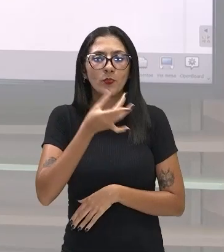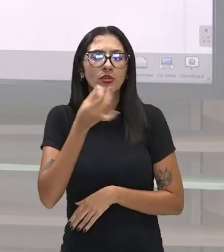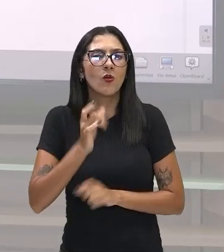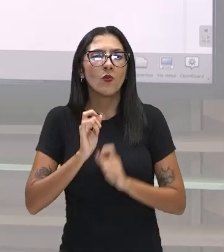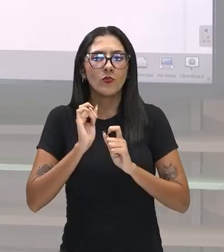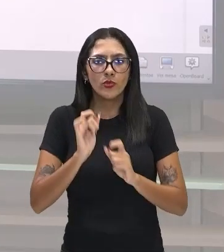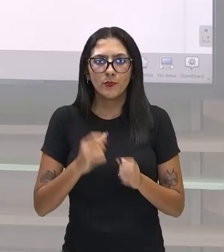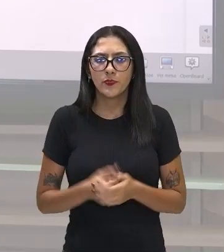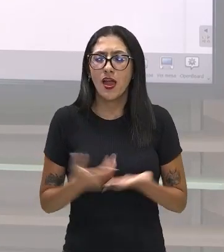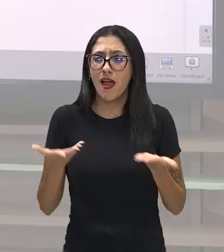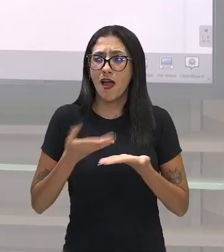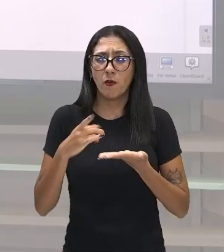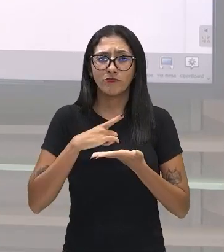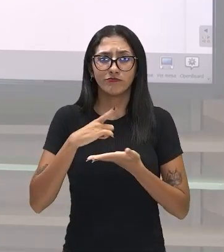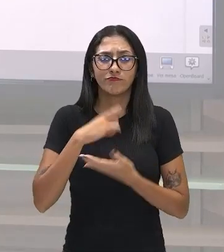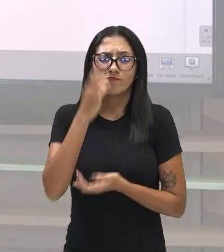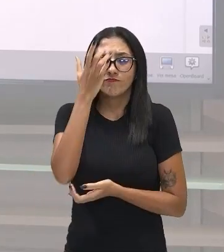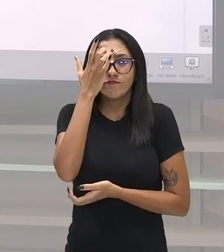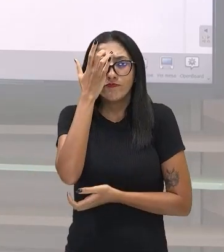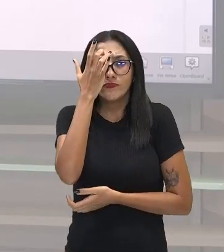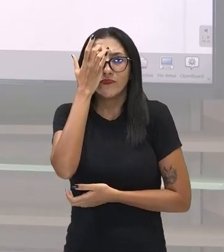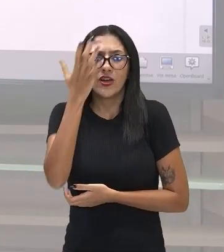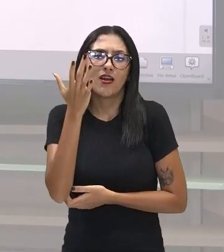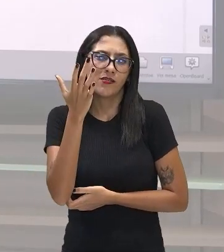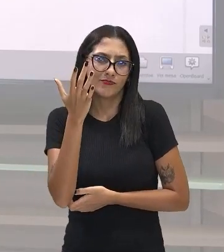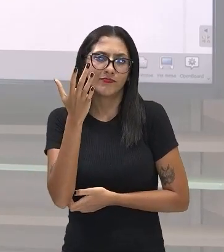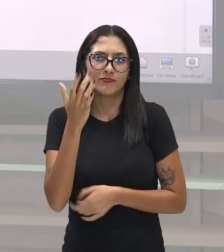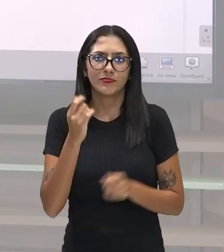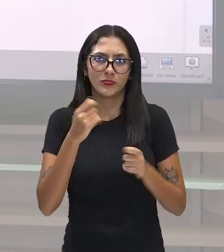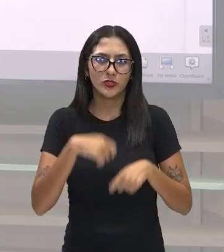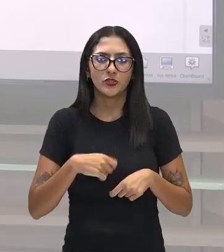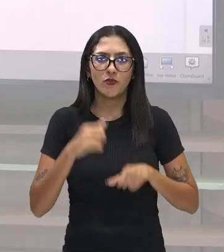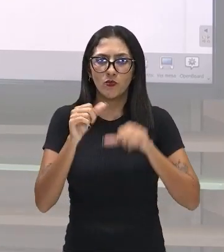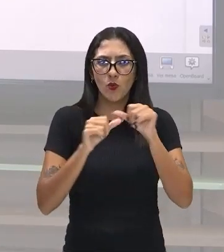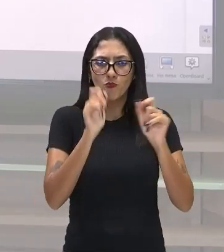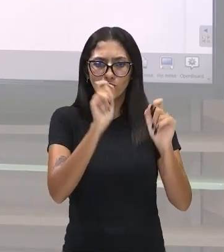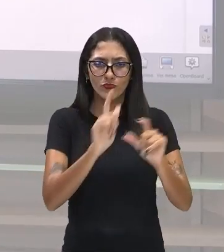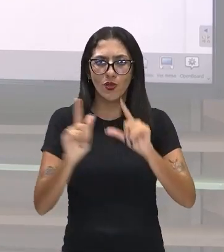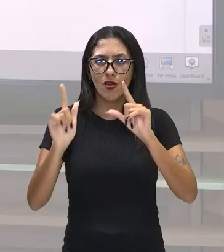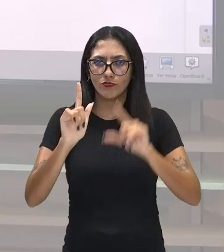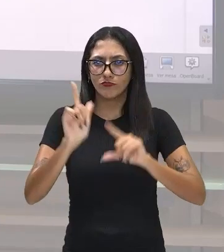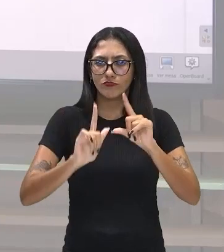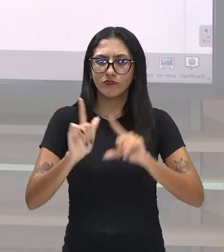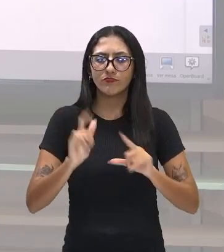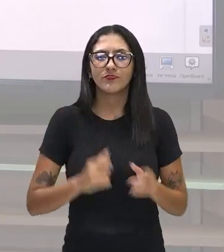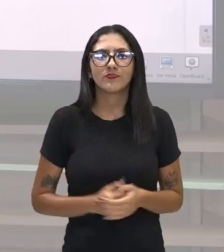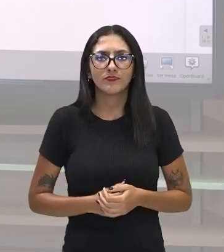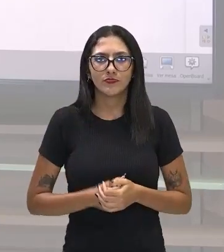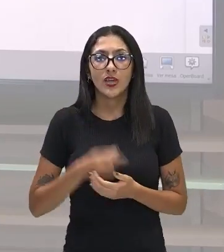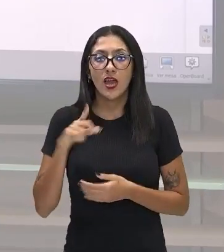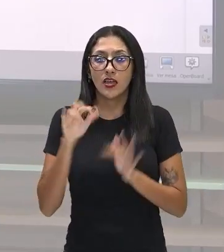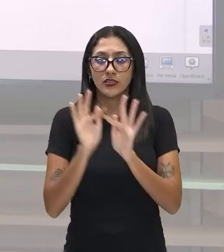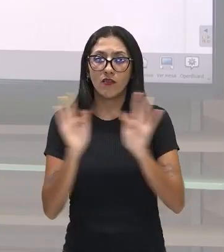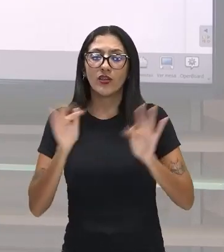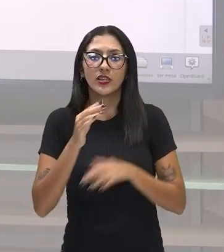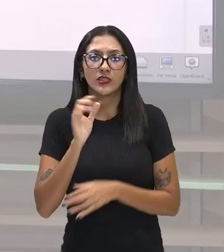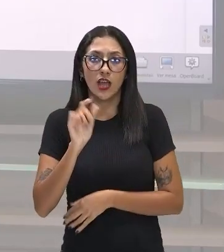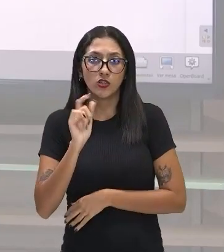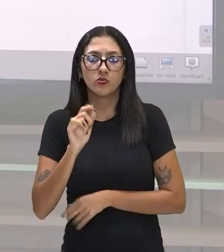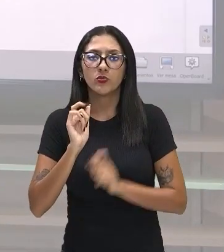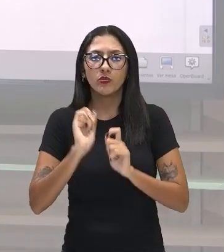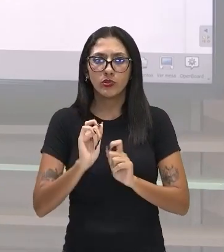tornou-se muito mais fácil. Pois é, isso aqui é uma opinião, é um julgamento, é